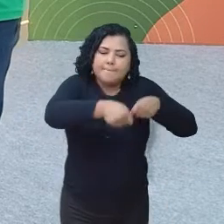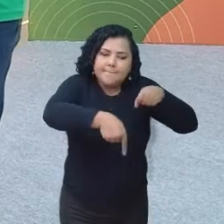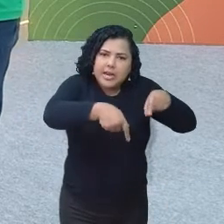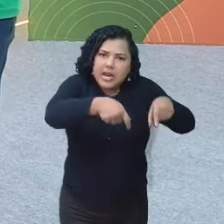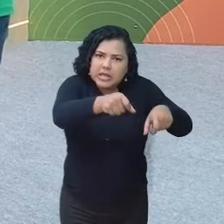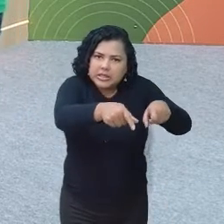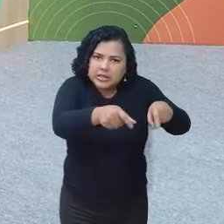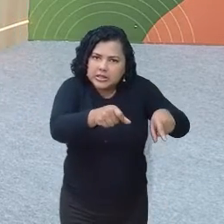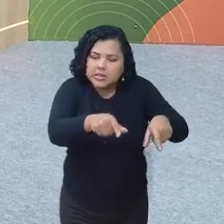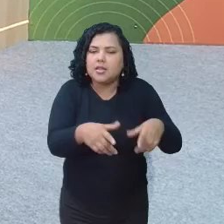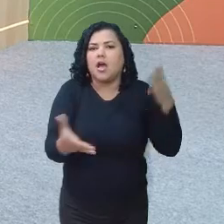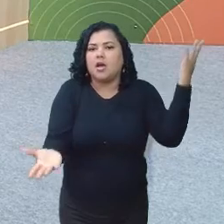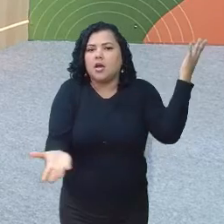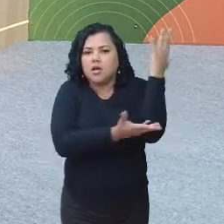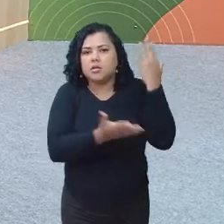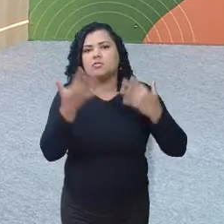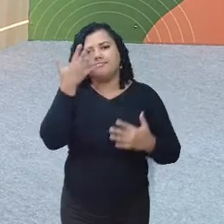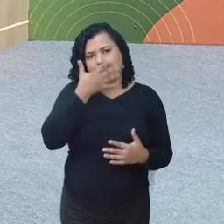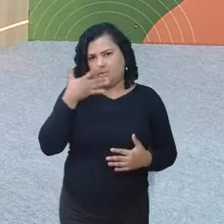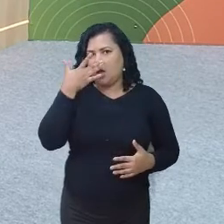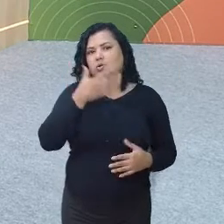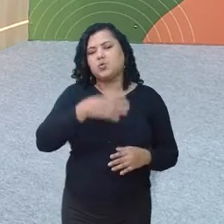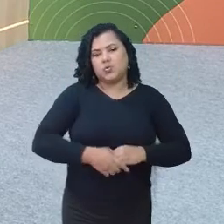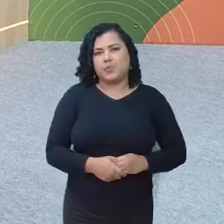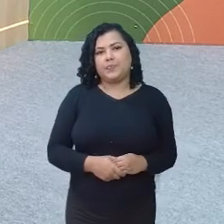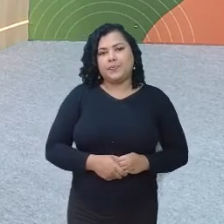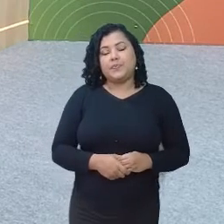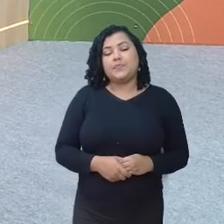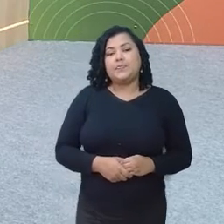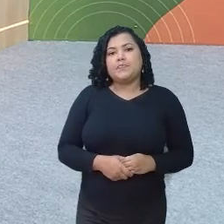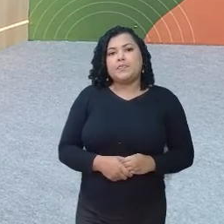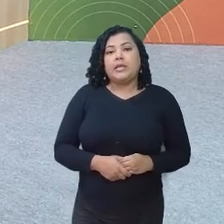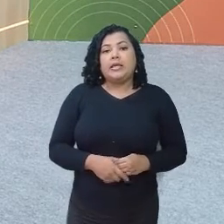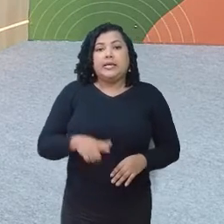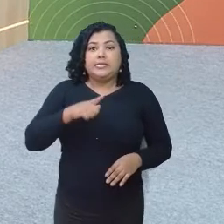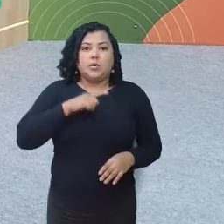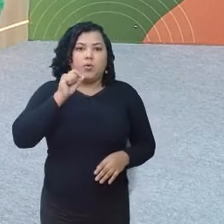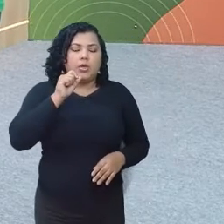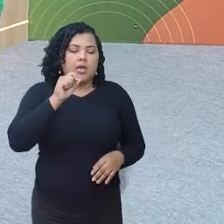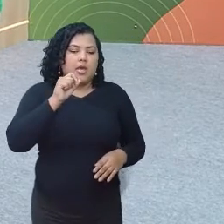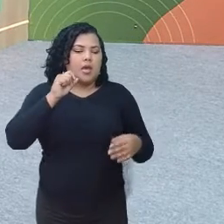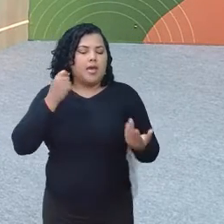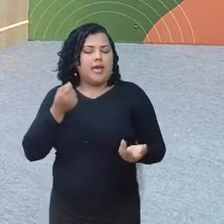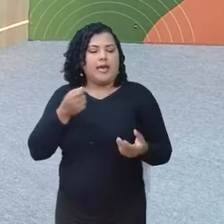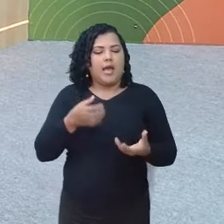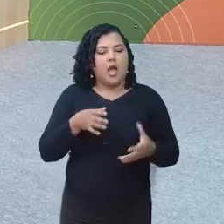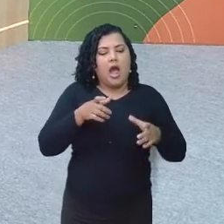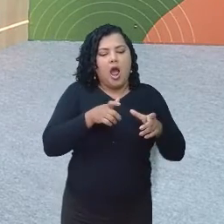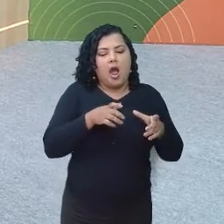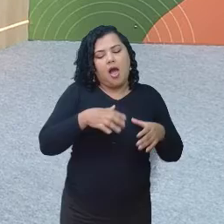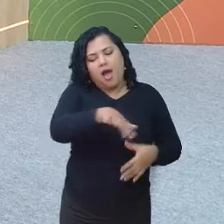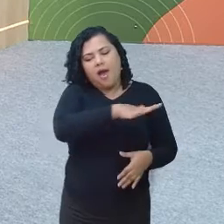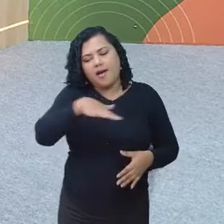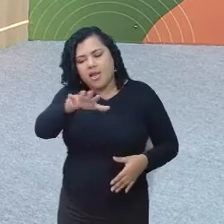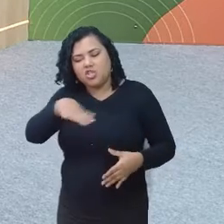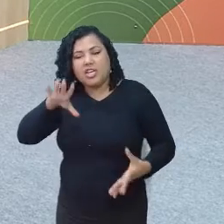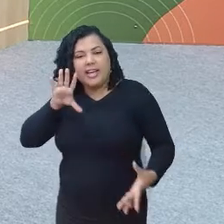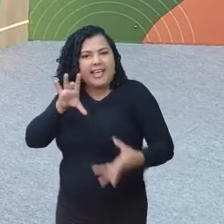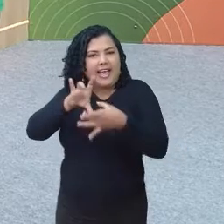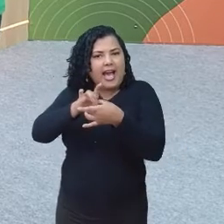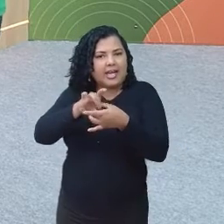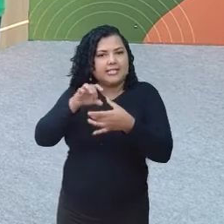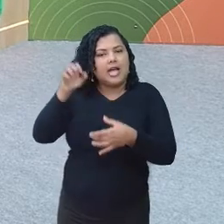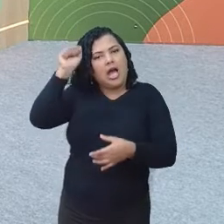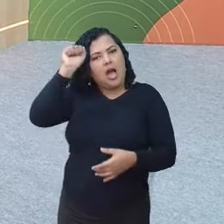a regiões em ilhas, né, ligadas ao continente africano, onde os